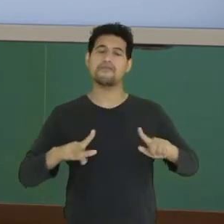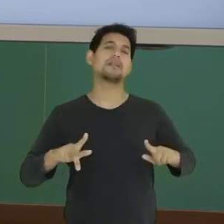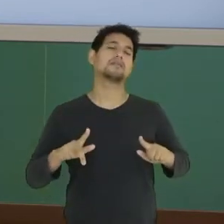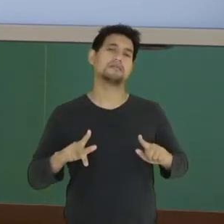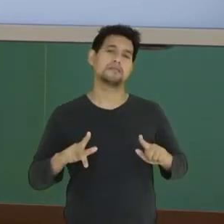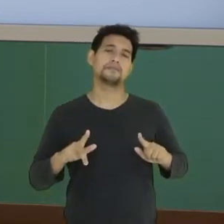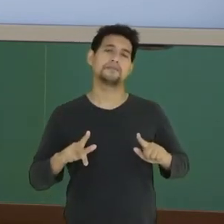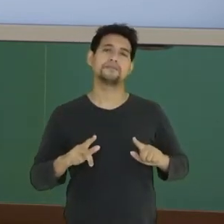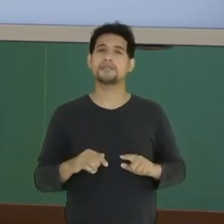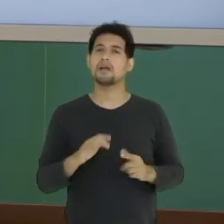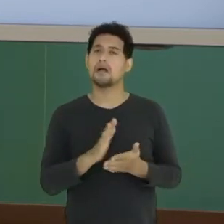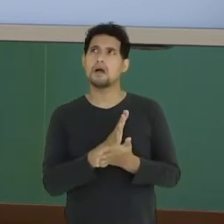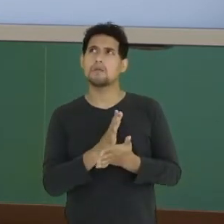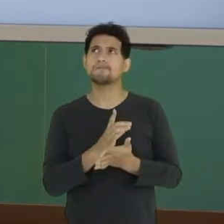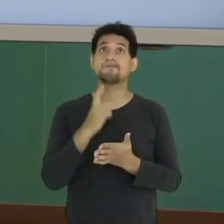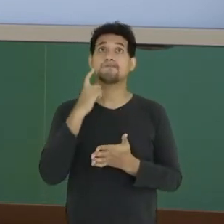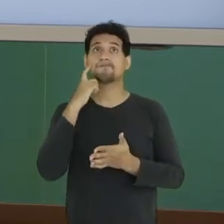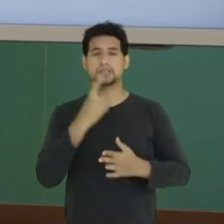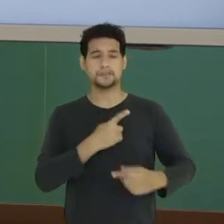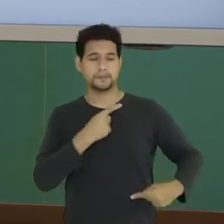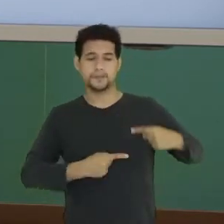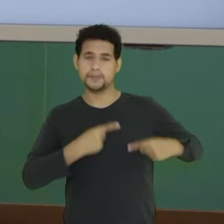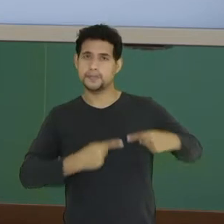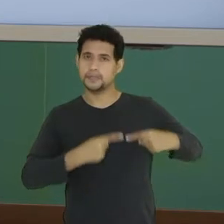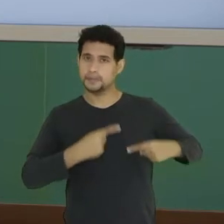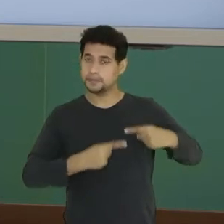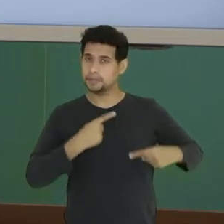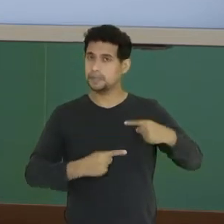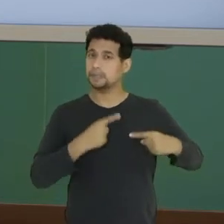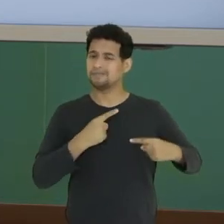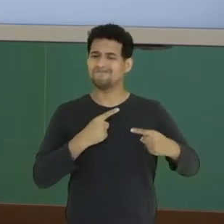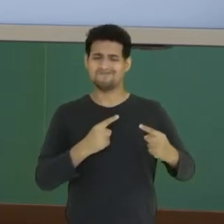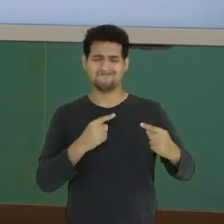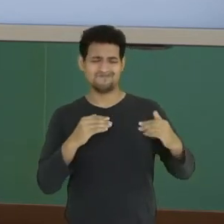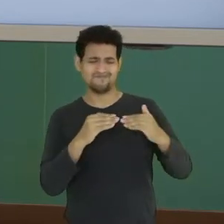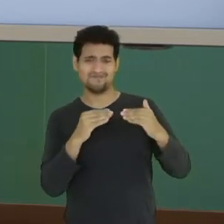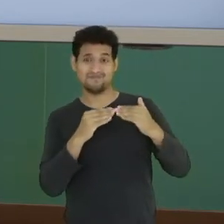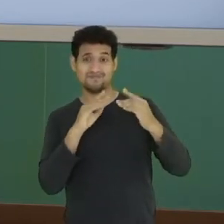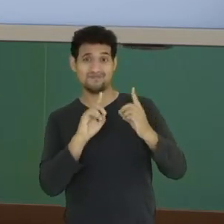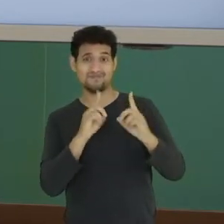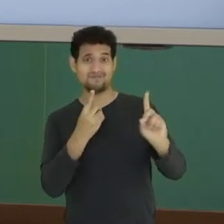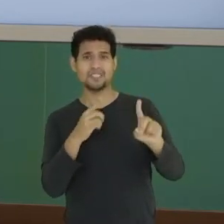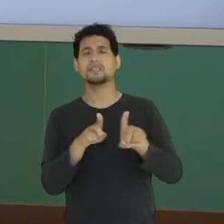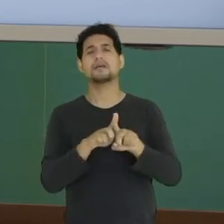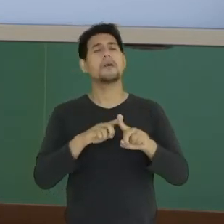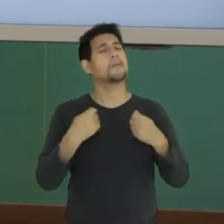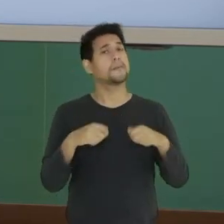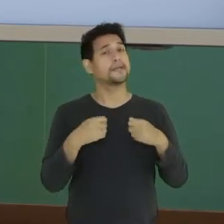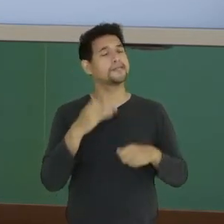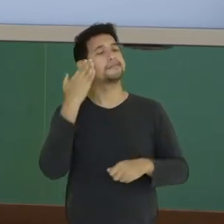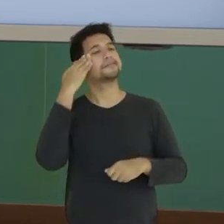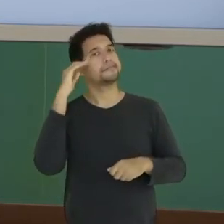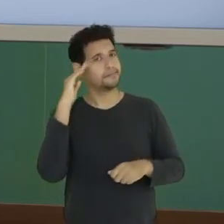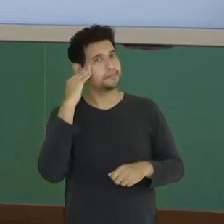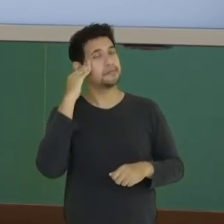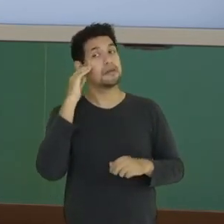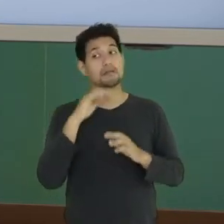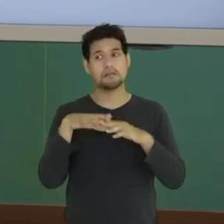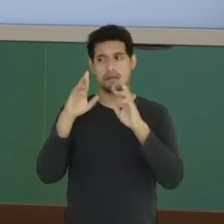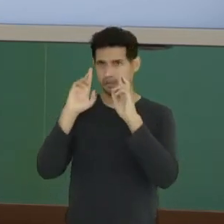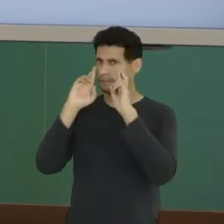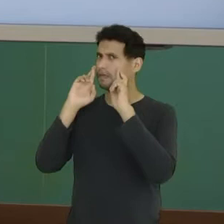diferentes, concepções políticas contrastantes. É necessário entender e respeitar todas